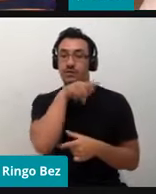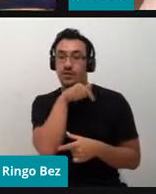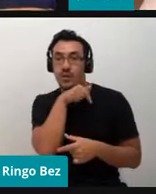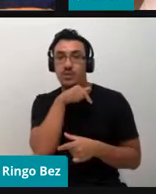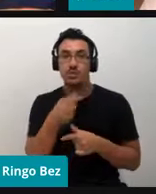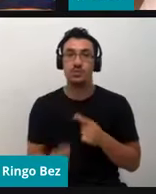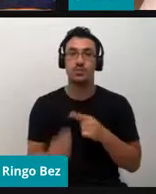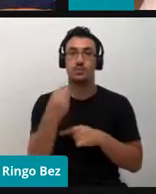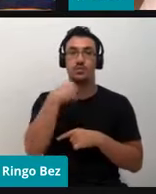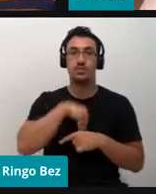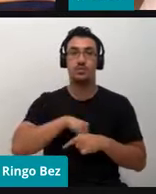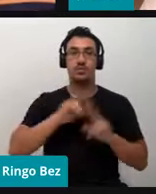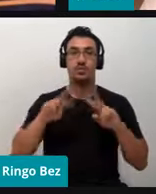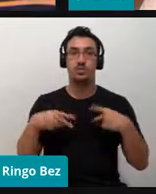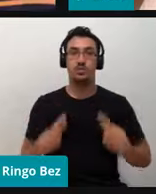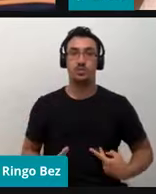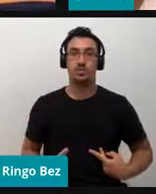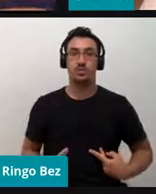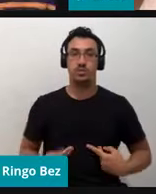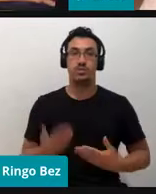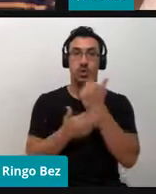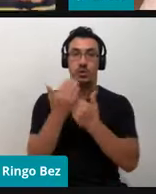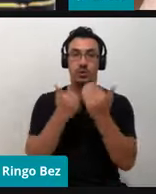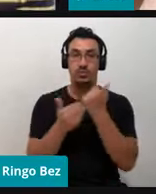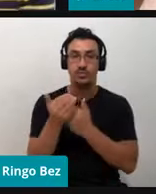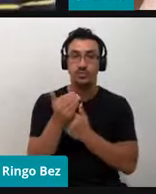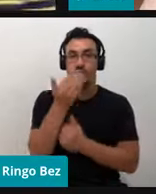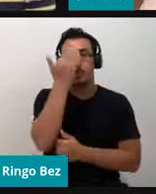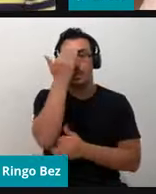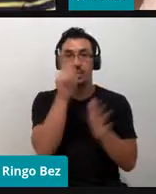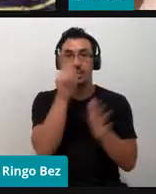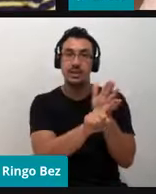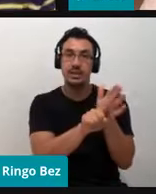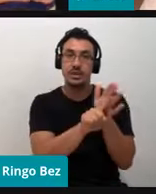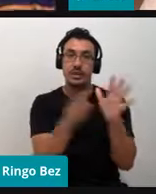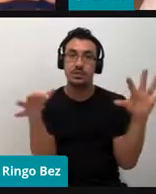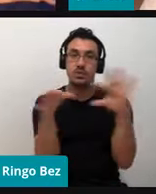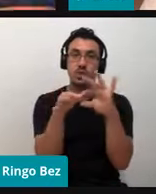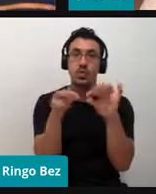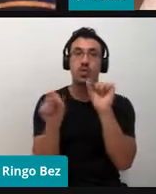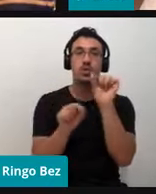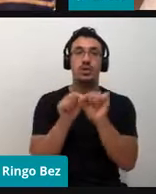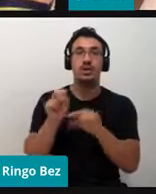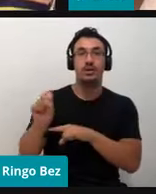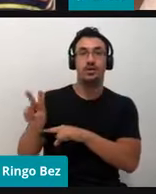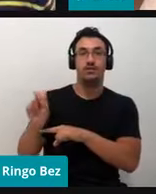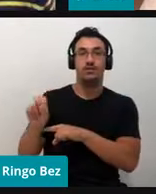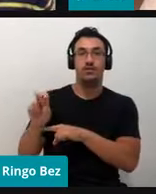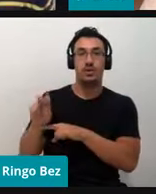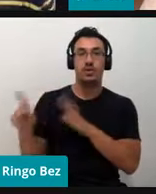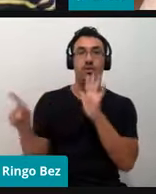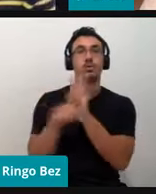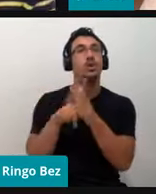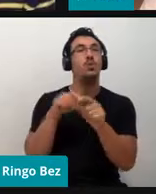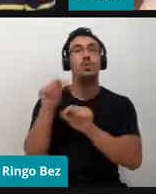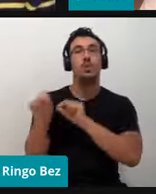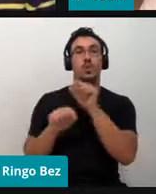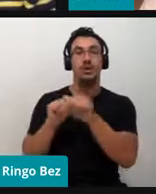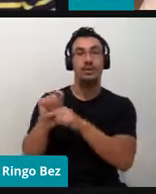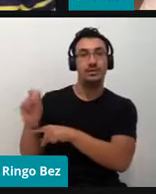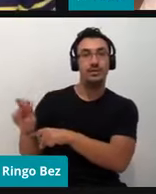ao ambiente urbano. As pesquisas têm relacionado que esse vírus ele faz parte